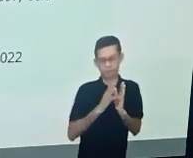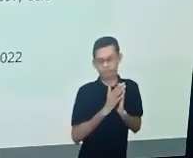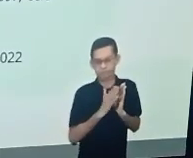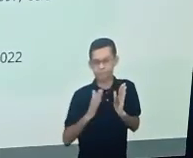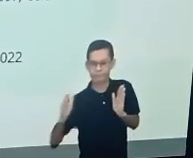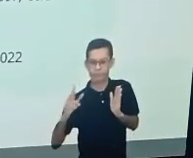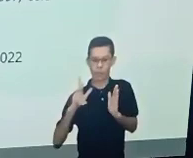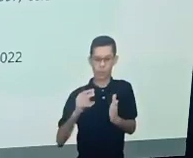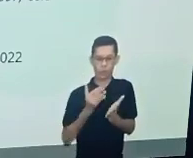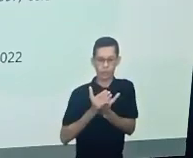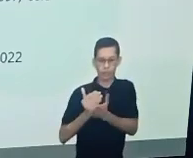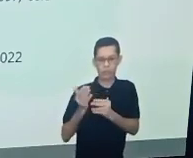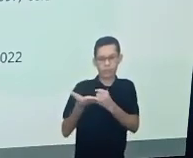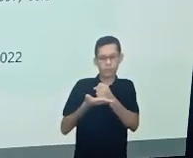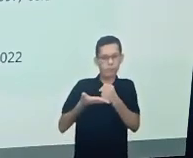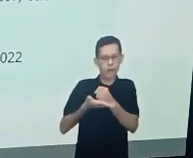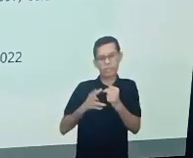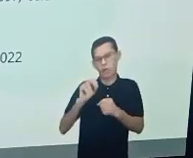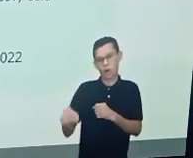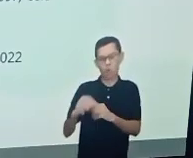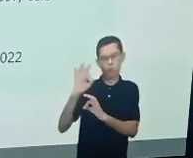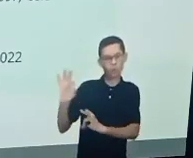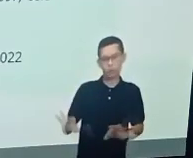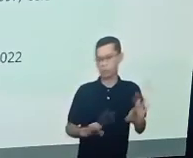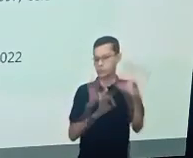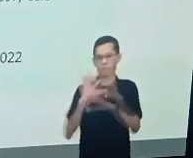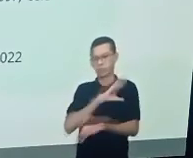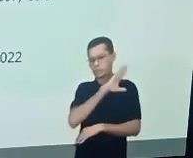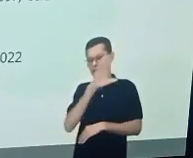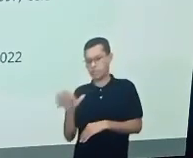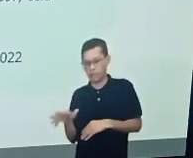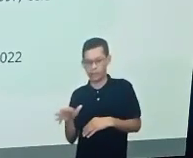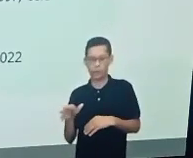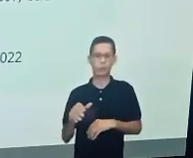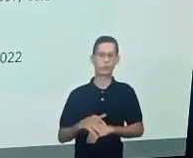inicial, básica ou integral, tá, pessoal?